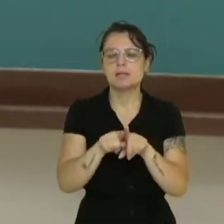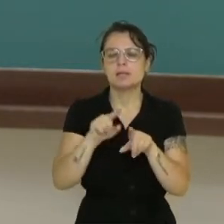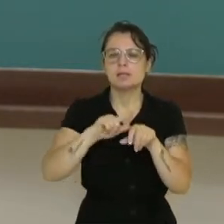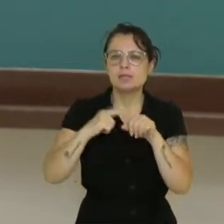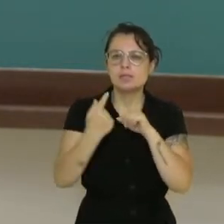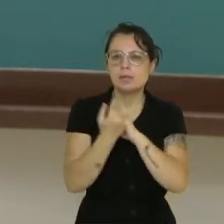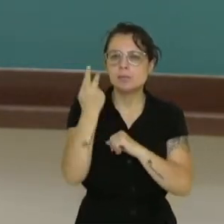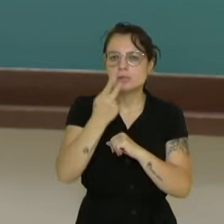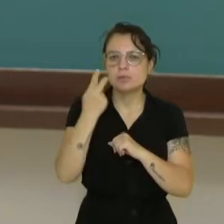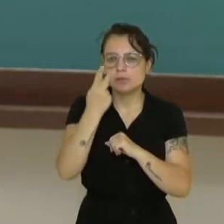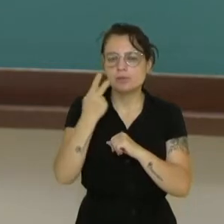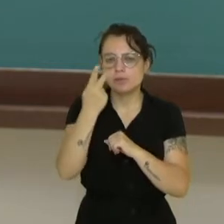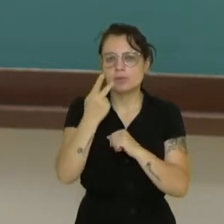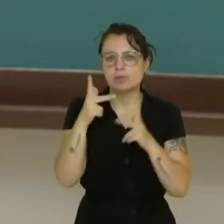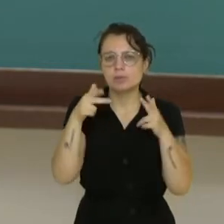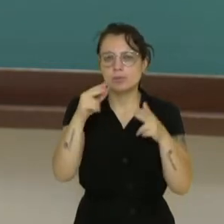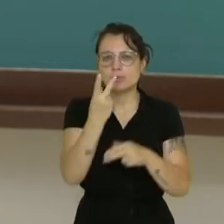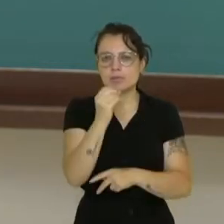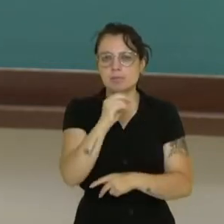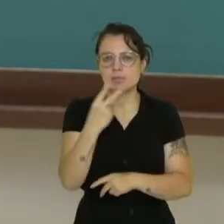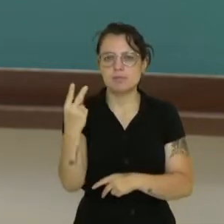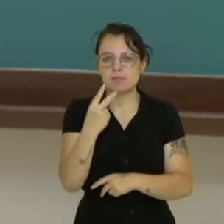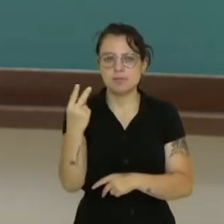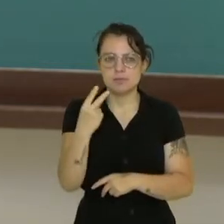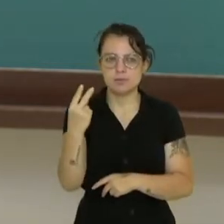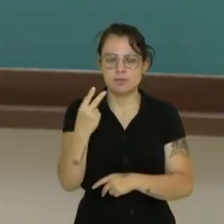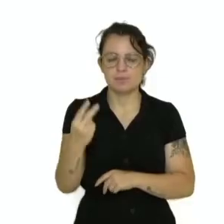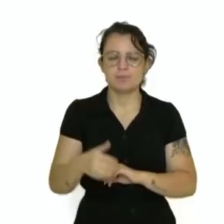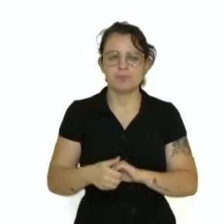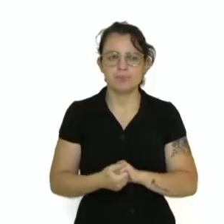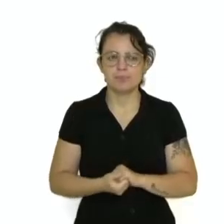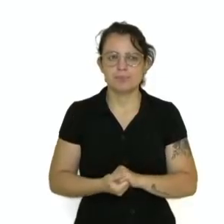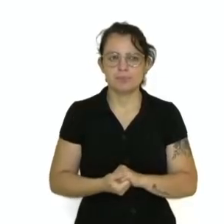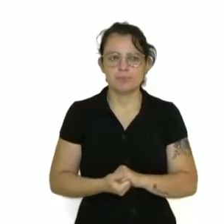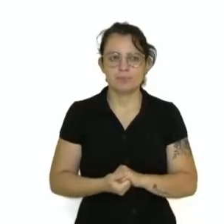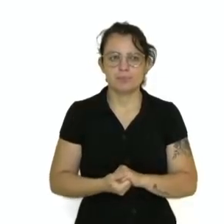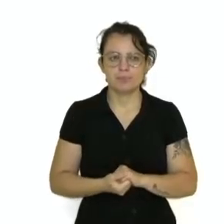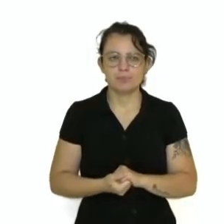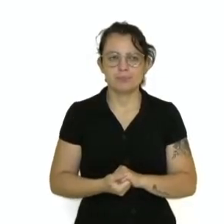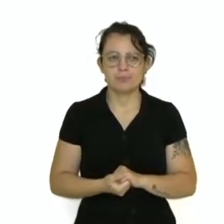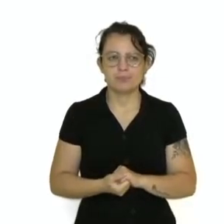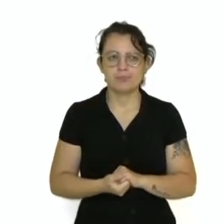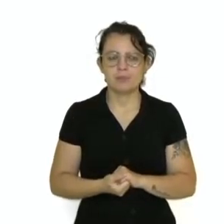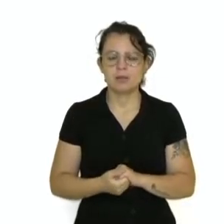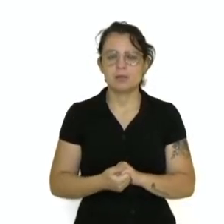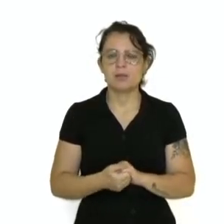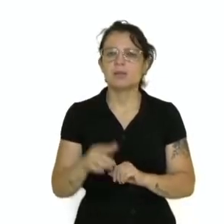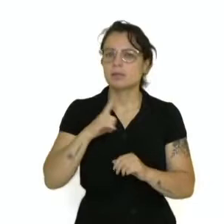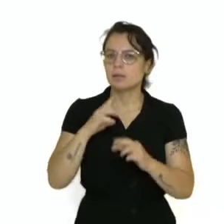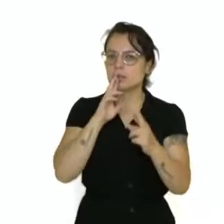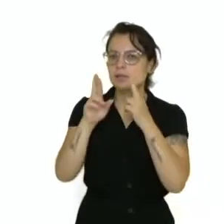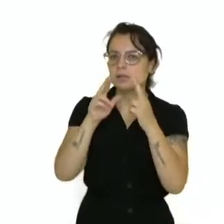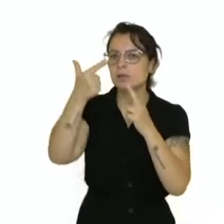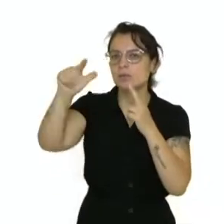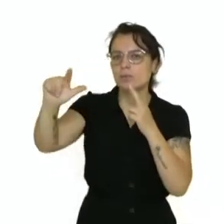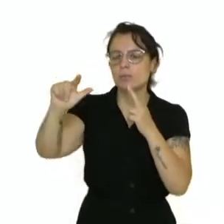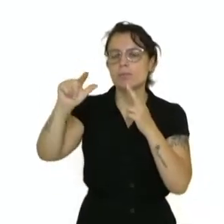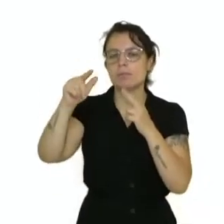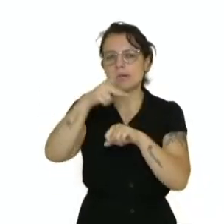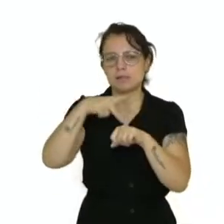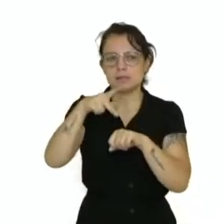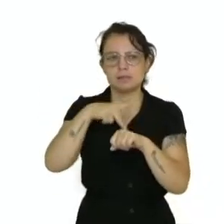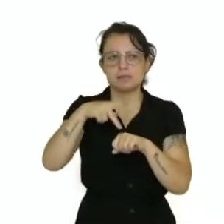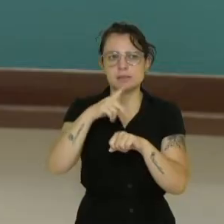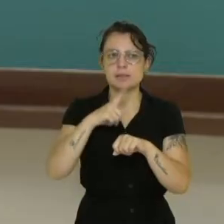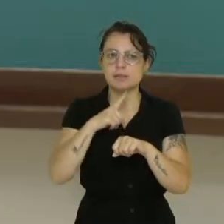nós vivemos em 2022. Bem, relações entre países. Existem alguns tipos